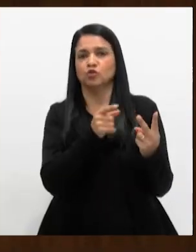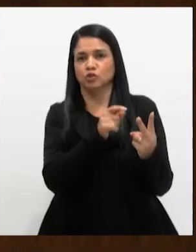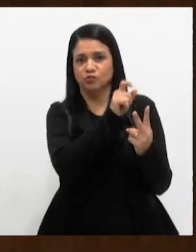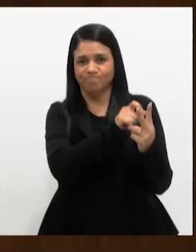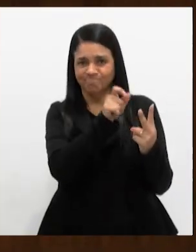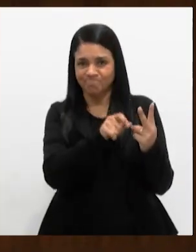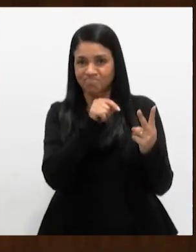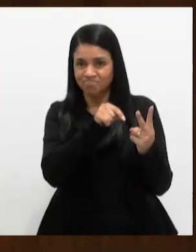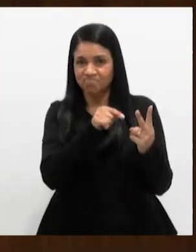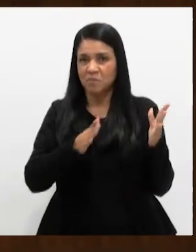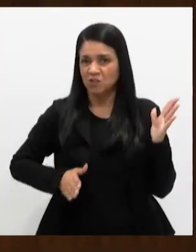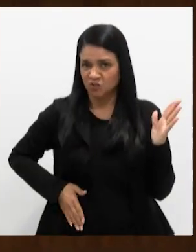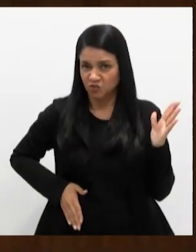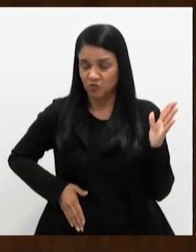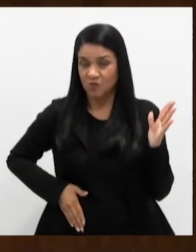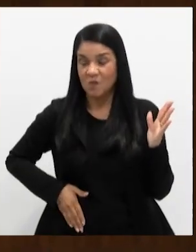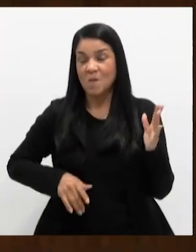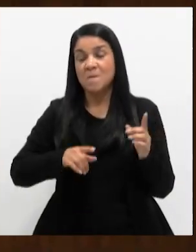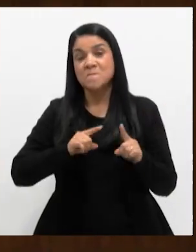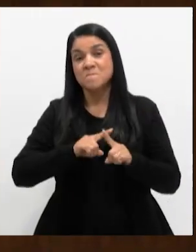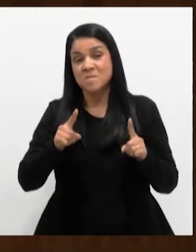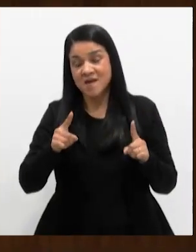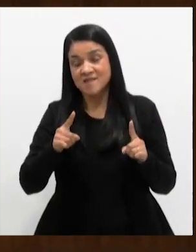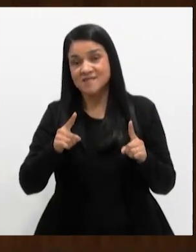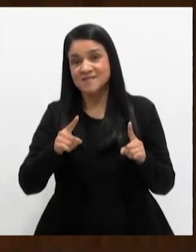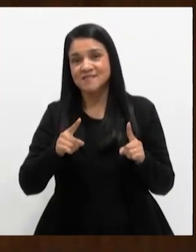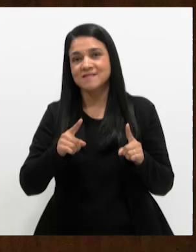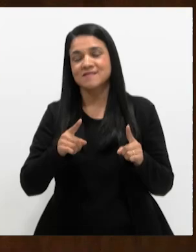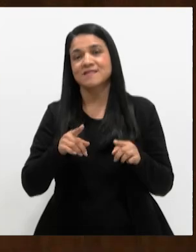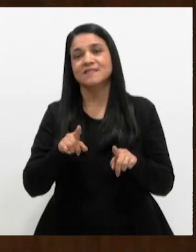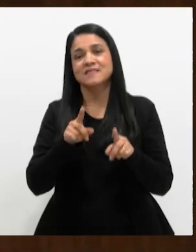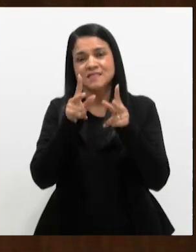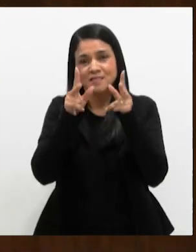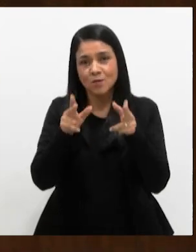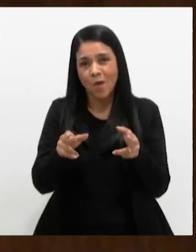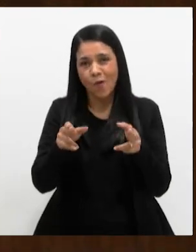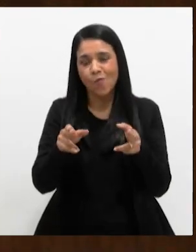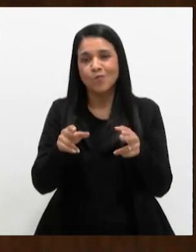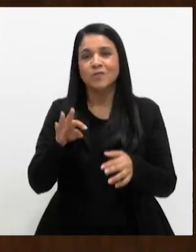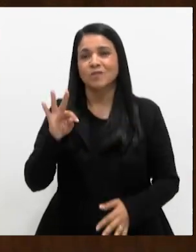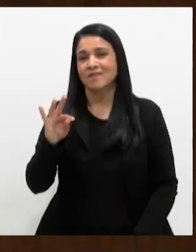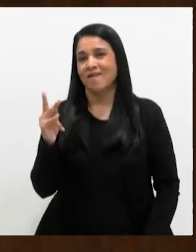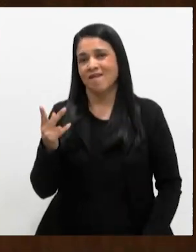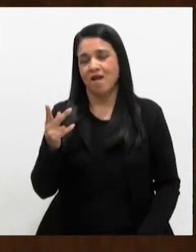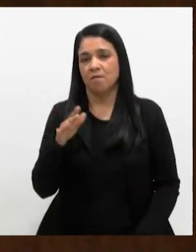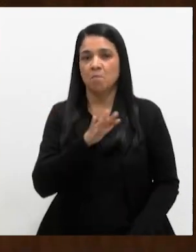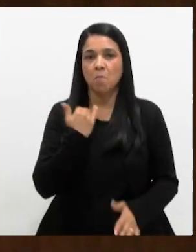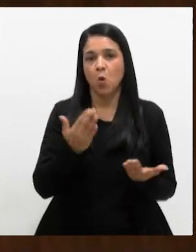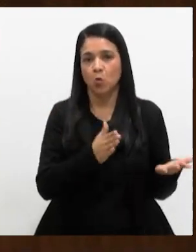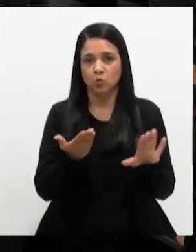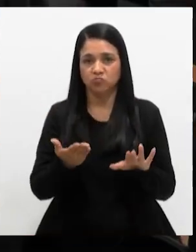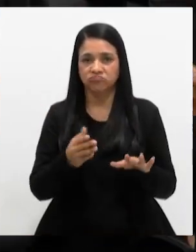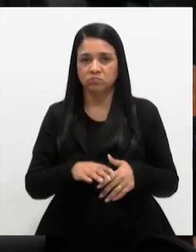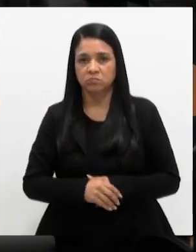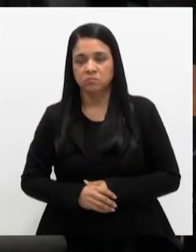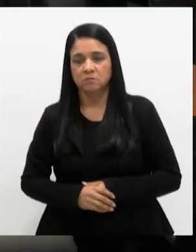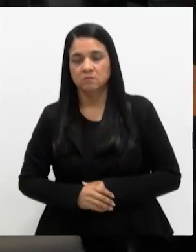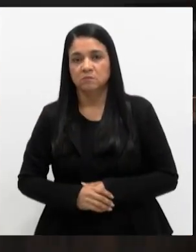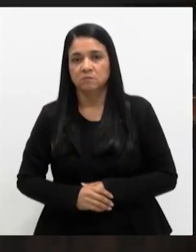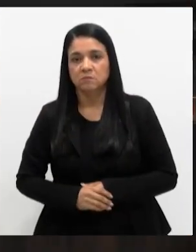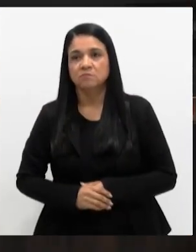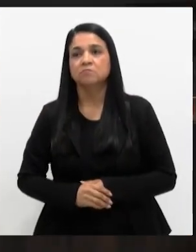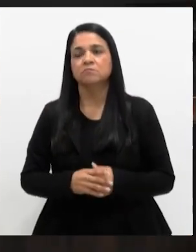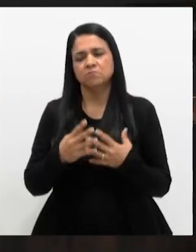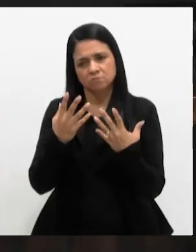vivo, legal, mas como eles sempre resistem, vão vir como TH, dentro do saco, senhor presidente. 1 minuto de silêncio. A presidência defere o pedido de Vossa